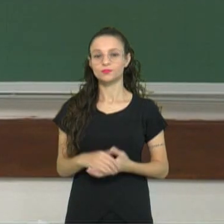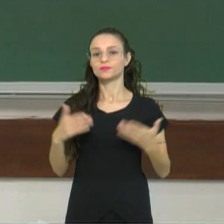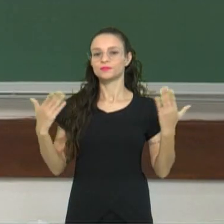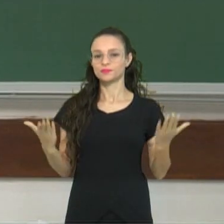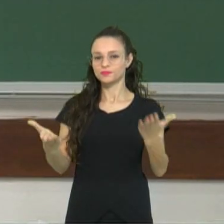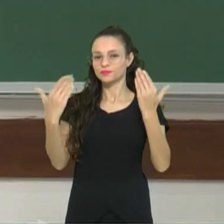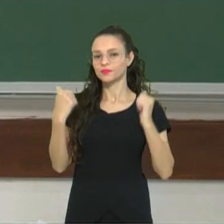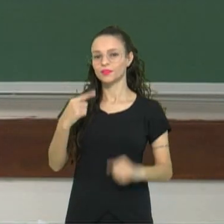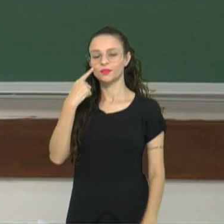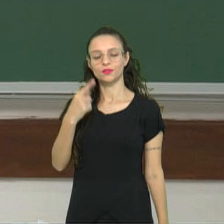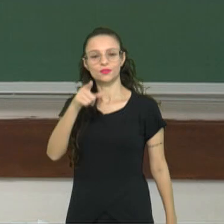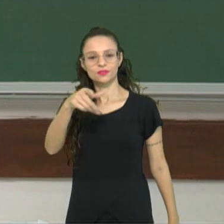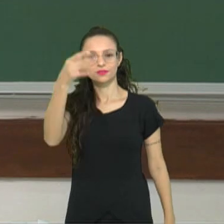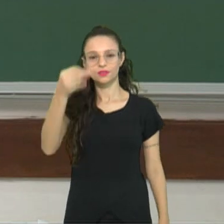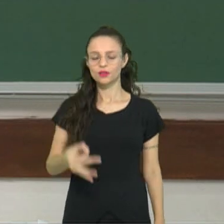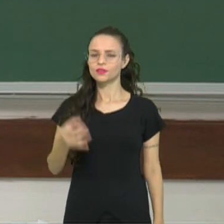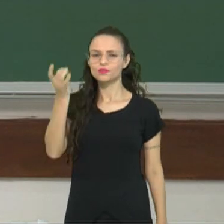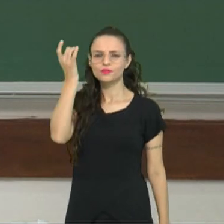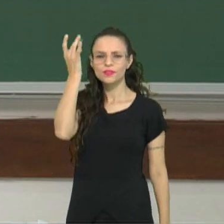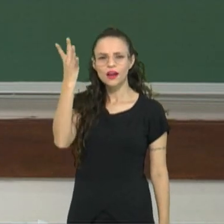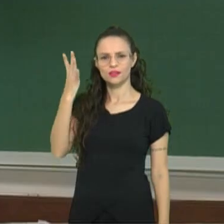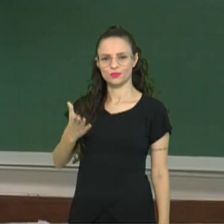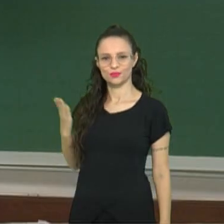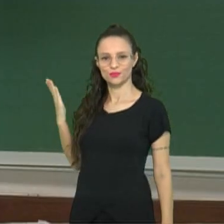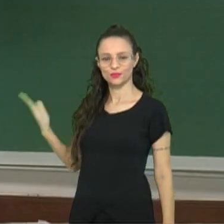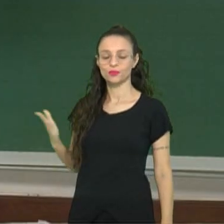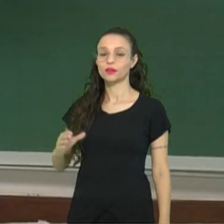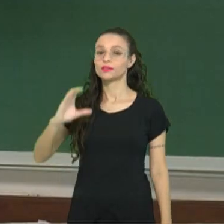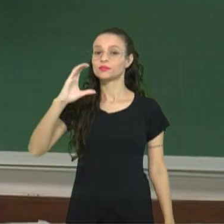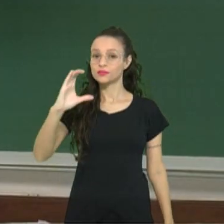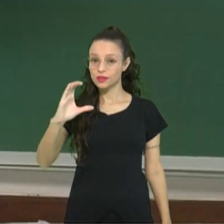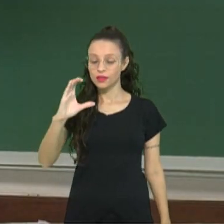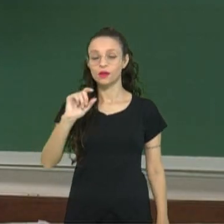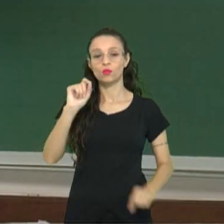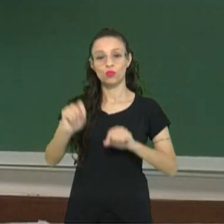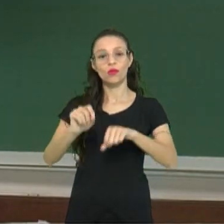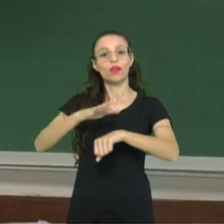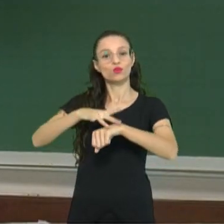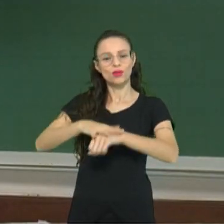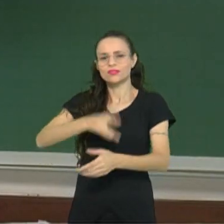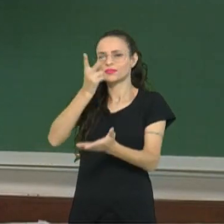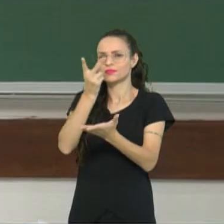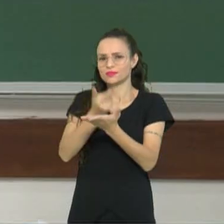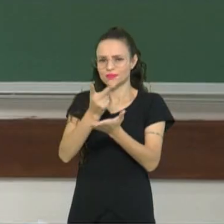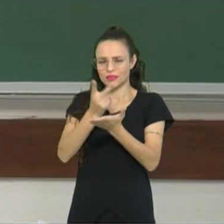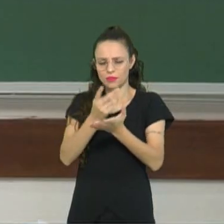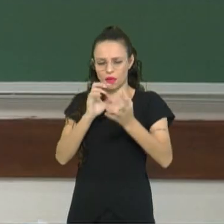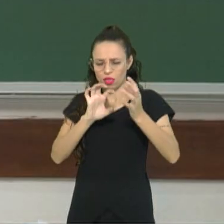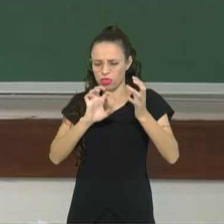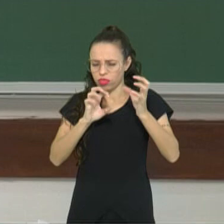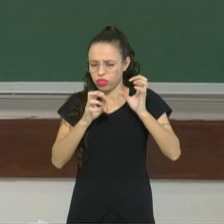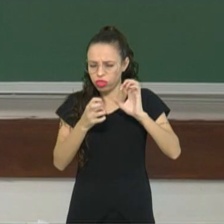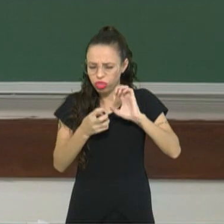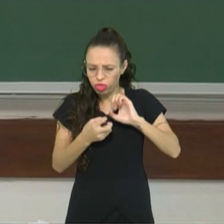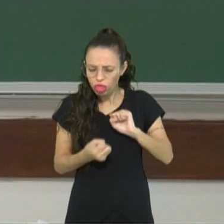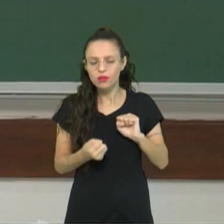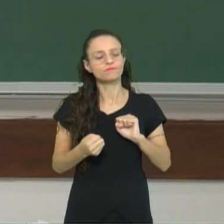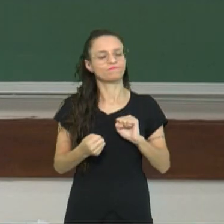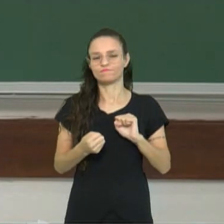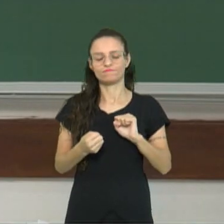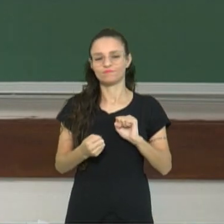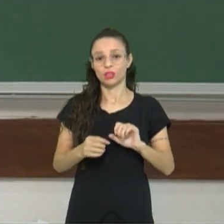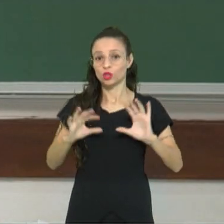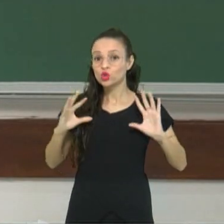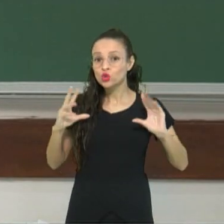Então vamos lá, pessoal, vamos ver se vocês acertaram. Essa é bem facinho, né? Letra C, são sempre degenerativas. Essa, como estava pedindo para incorreta, né?